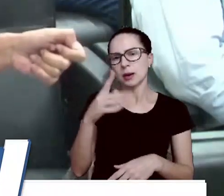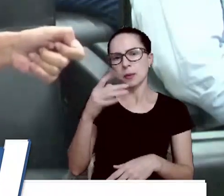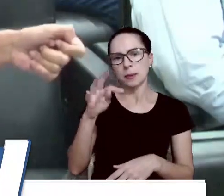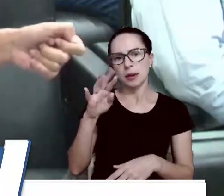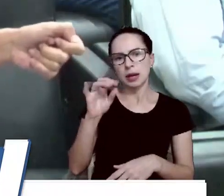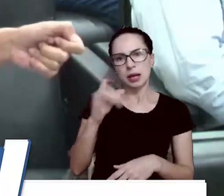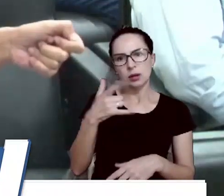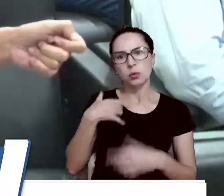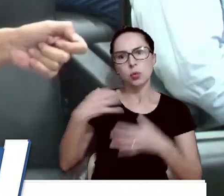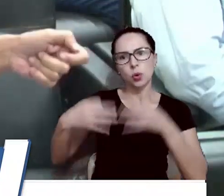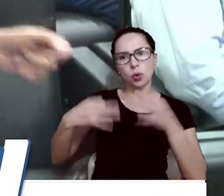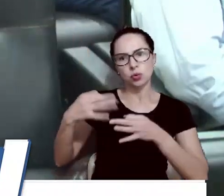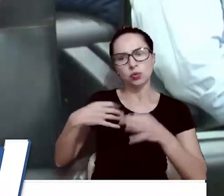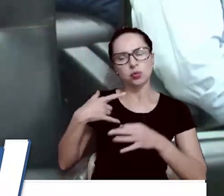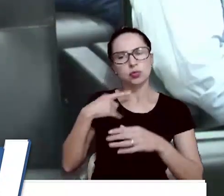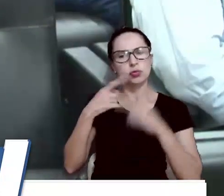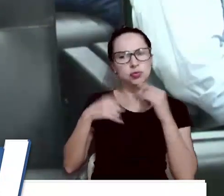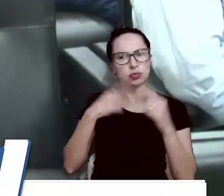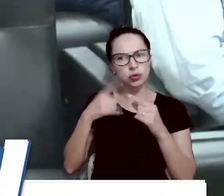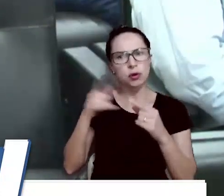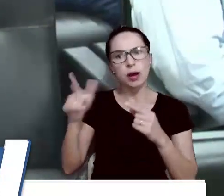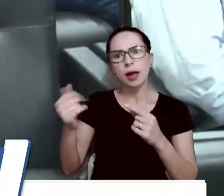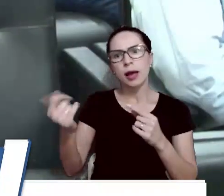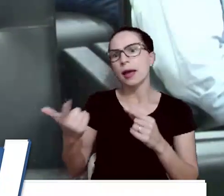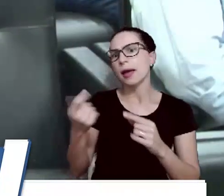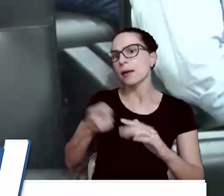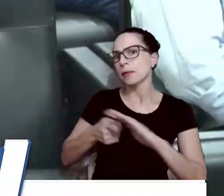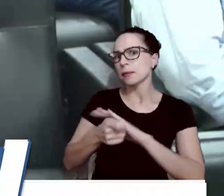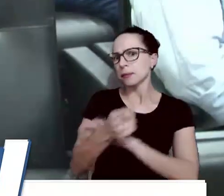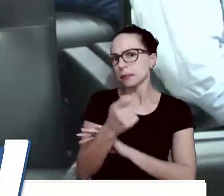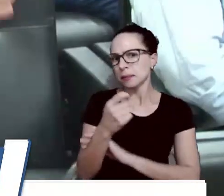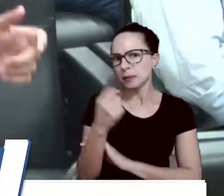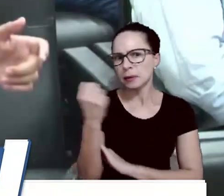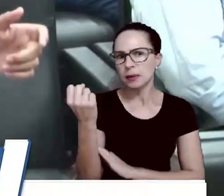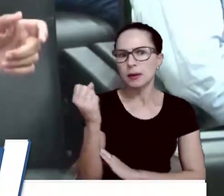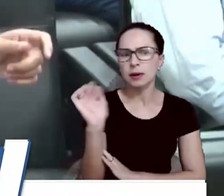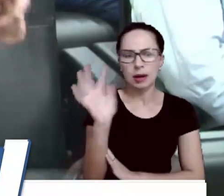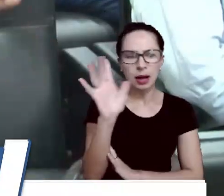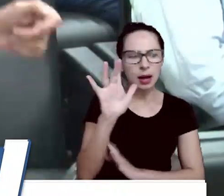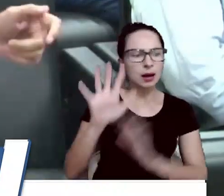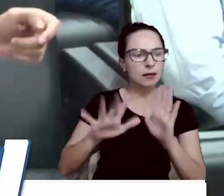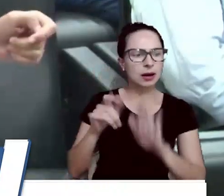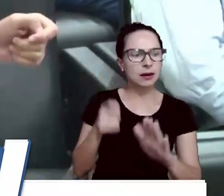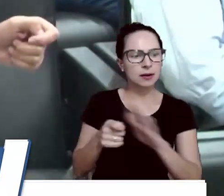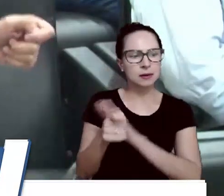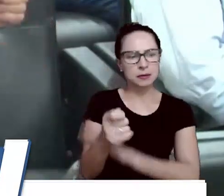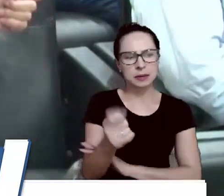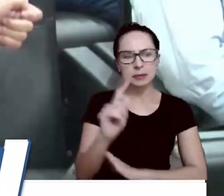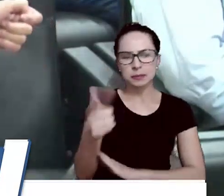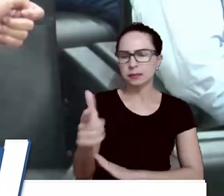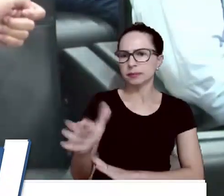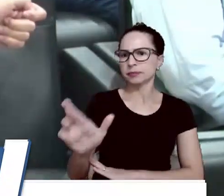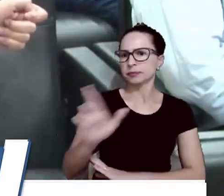alto investimento e nem sempre esse investimento ele retorna com qualidade ao usuário.